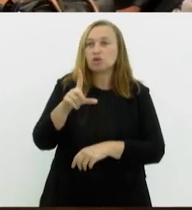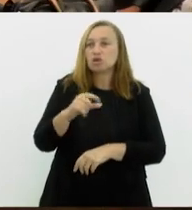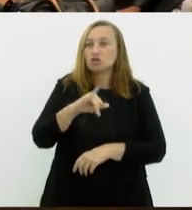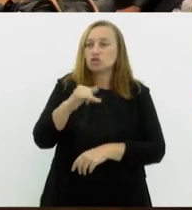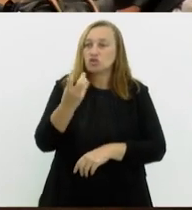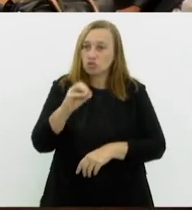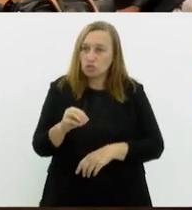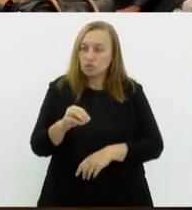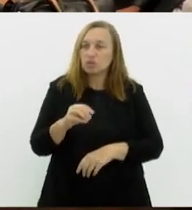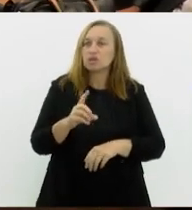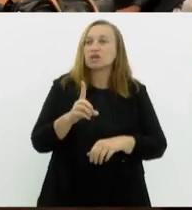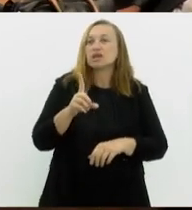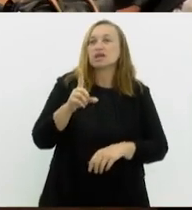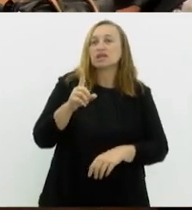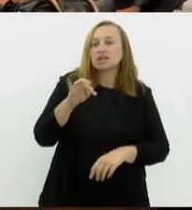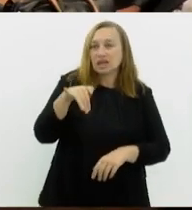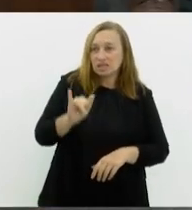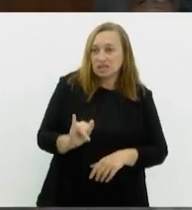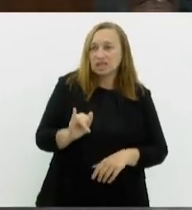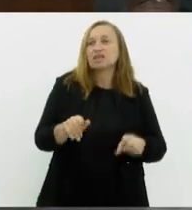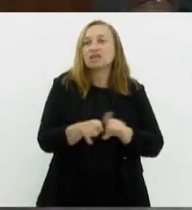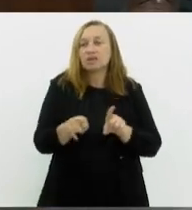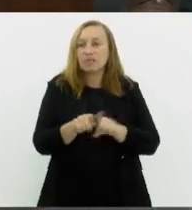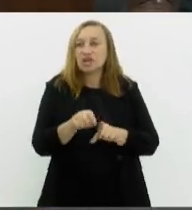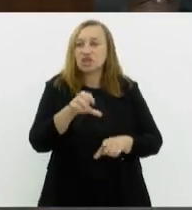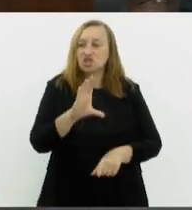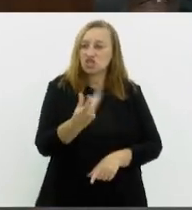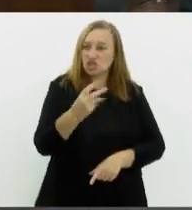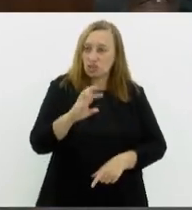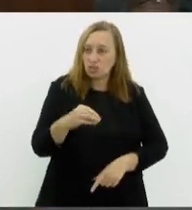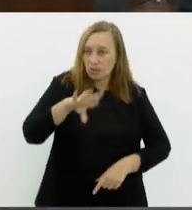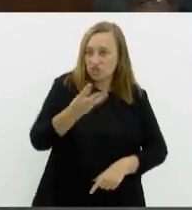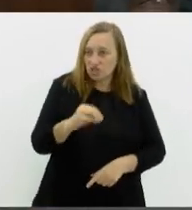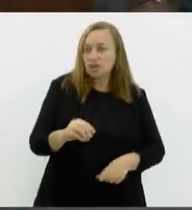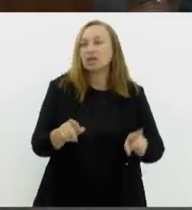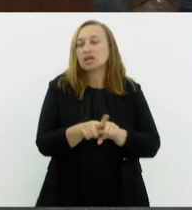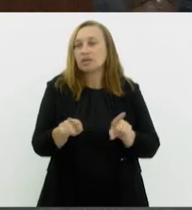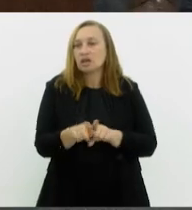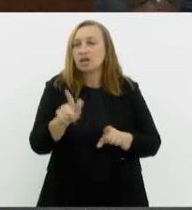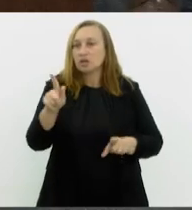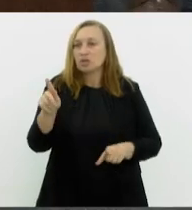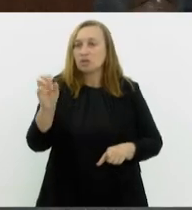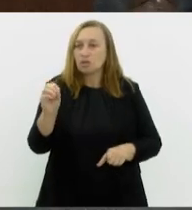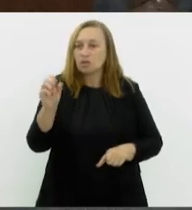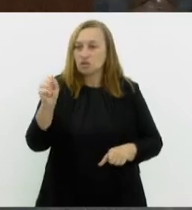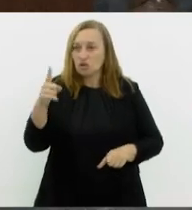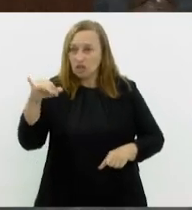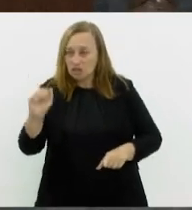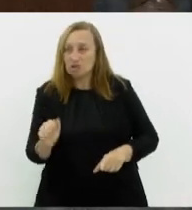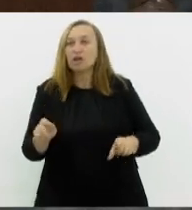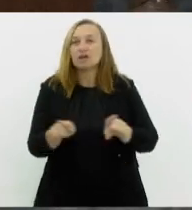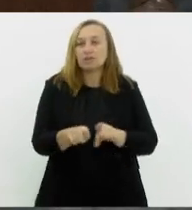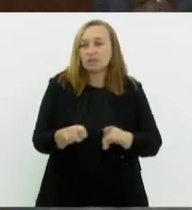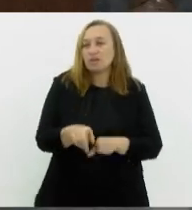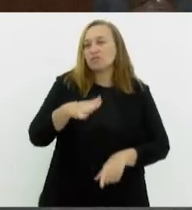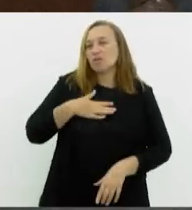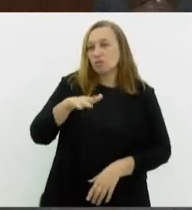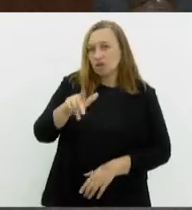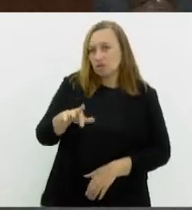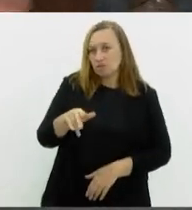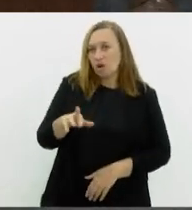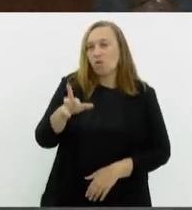Vieira, deputado Chico Machado, que fez a menção, deputado Cozolino. E aqui também parabenizo meu irmão, vereador Rogério Amorim, na Câmara do Rio de